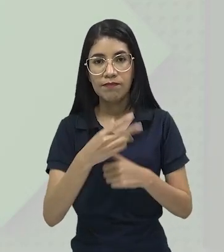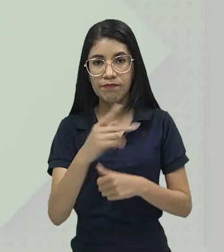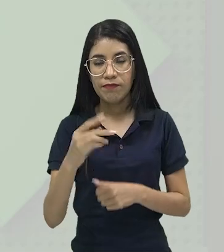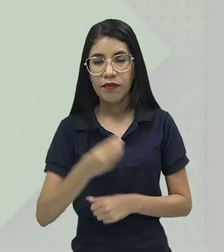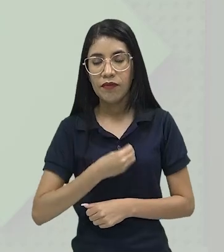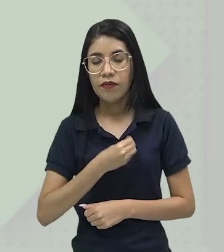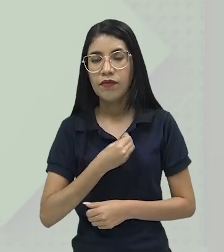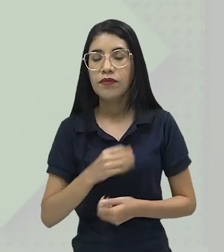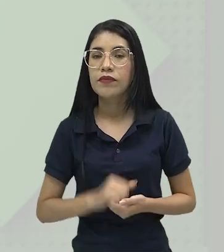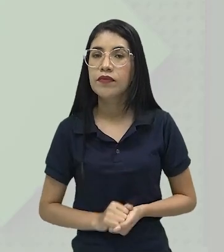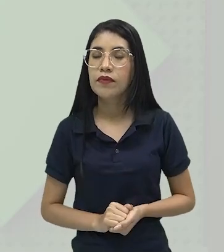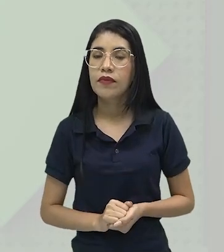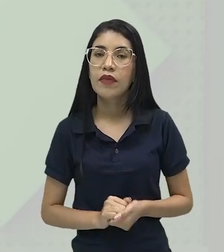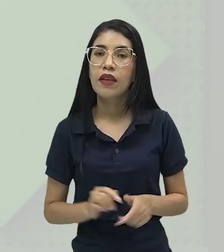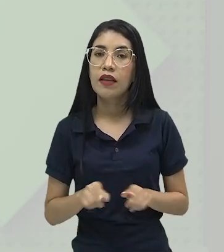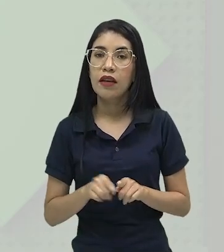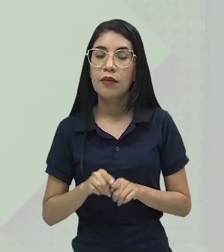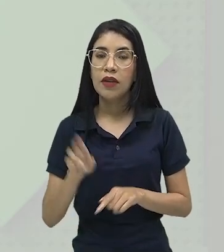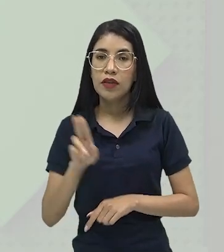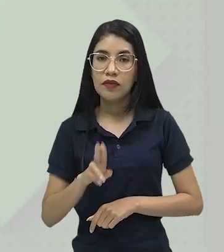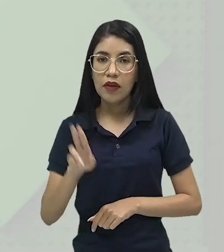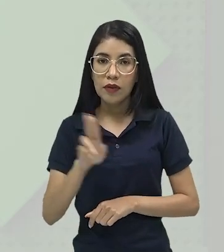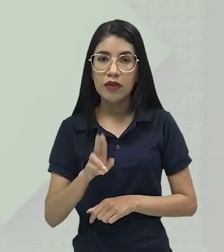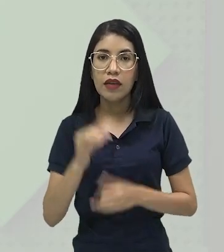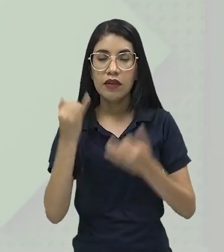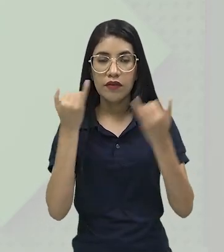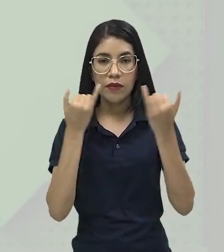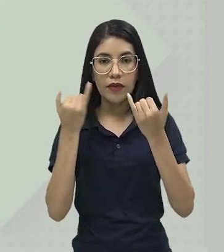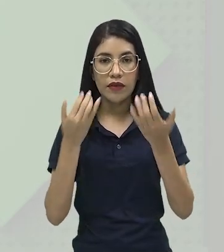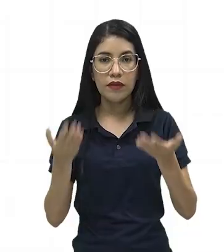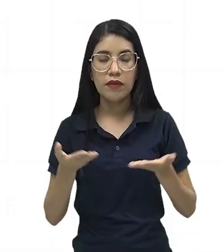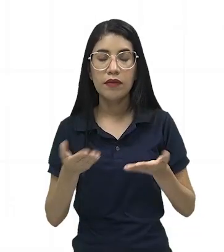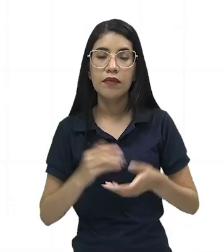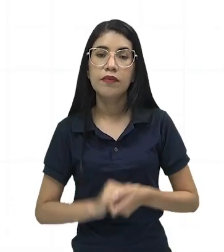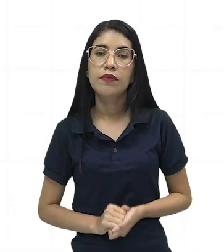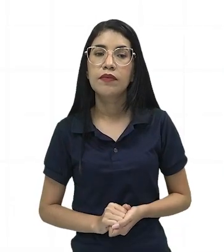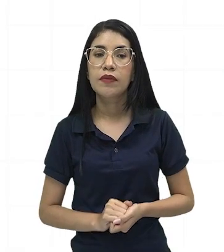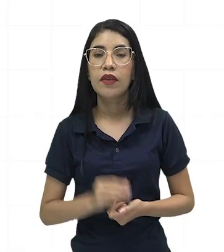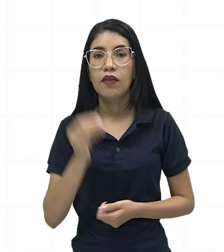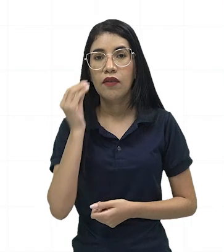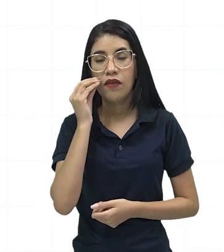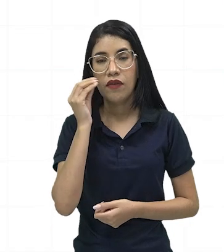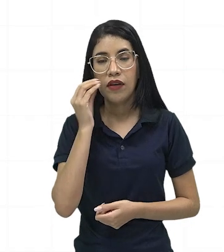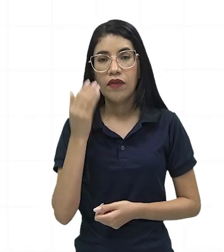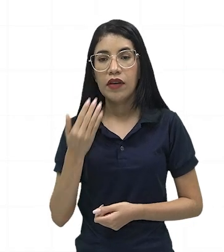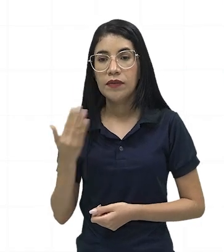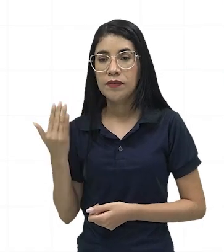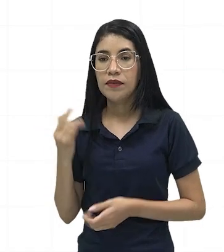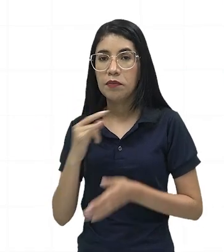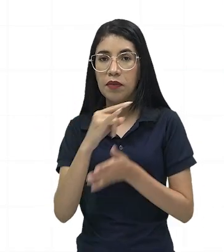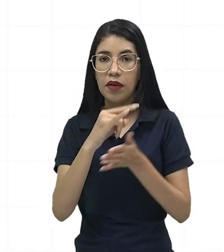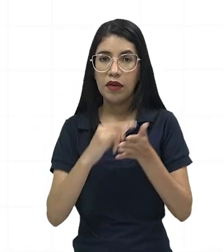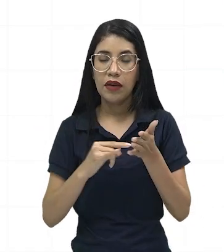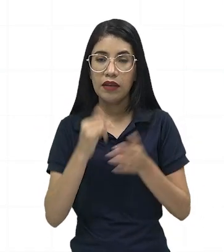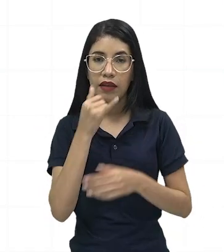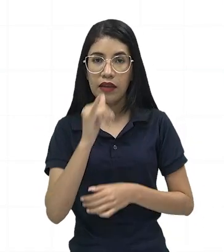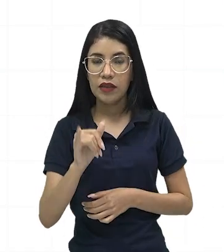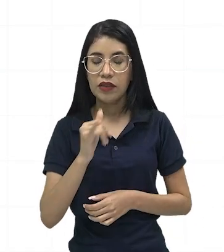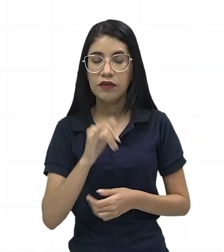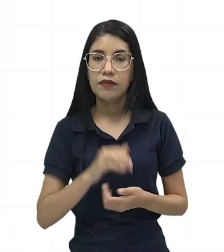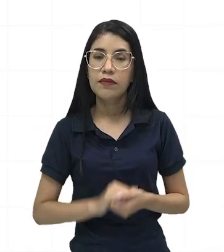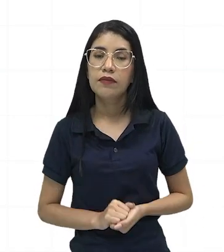a gente vai também aplicar aqui na prática essa informação. Então observe aí que nós temos a nossa conta de energia,